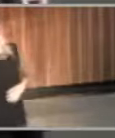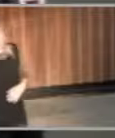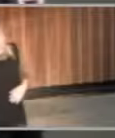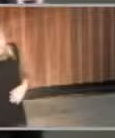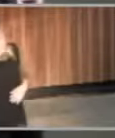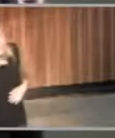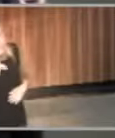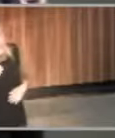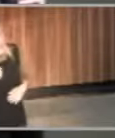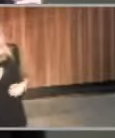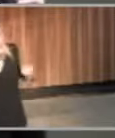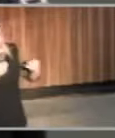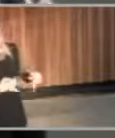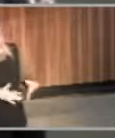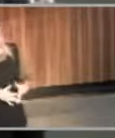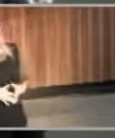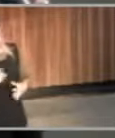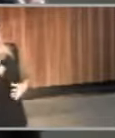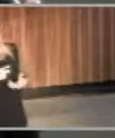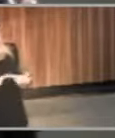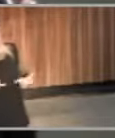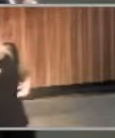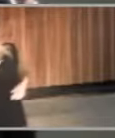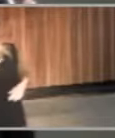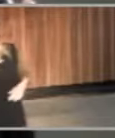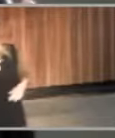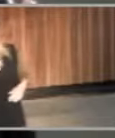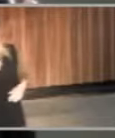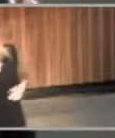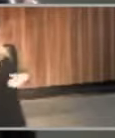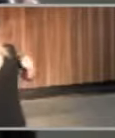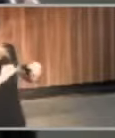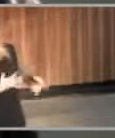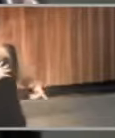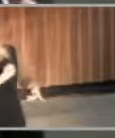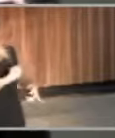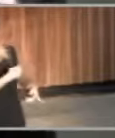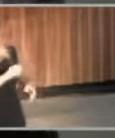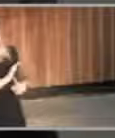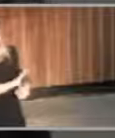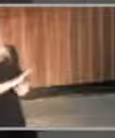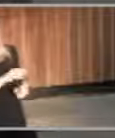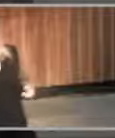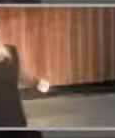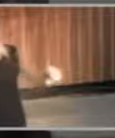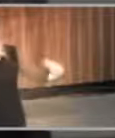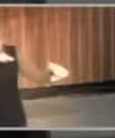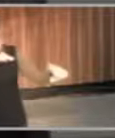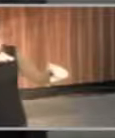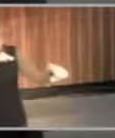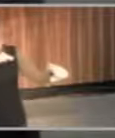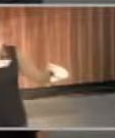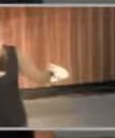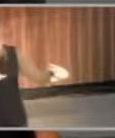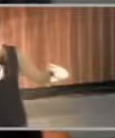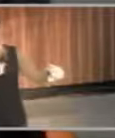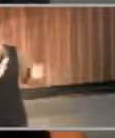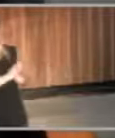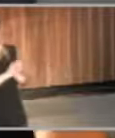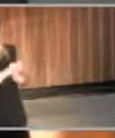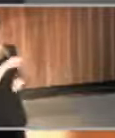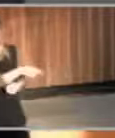Deus algumas muito particulares muito pessoais olhei bem nos olhos dele e disse assim hoje eu vou orar por você